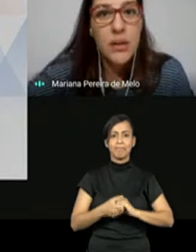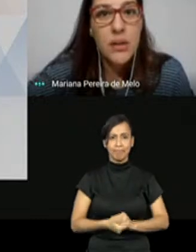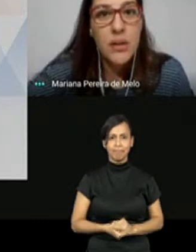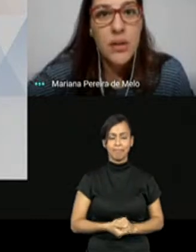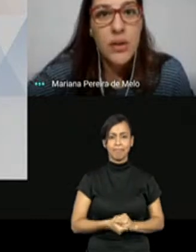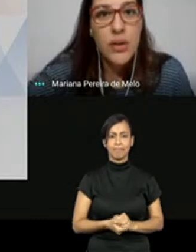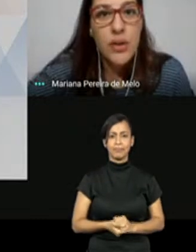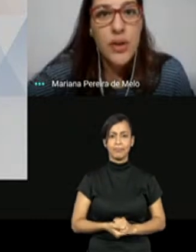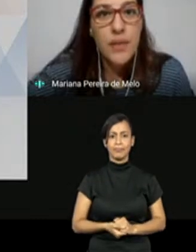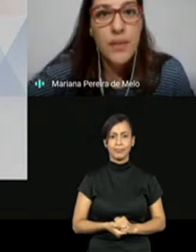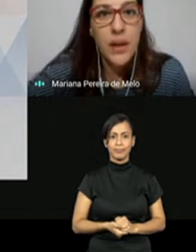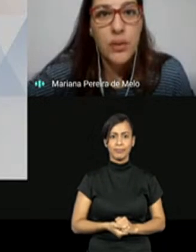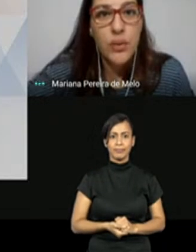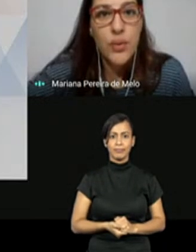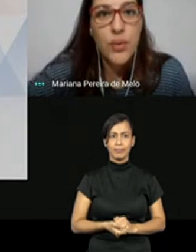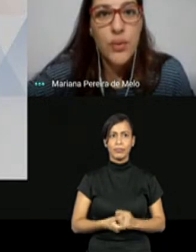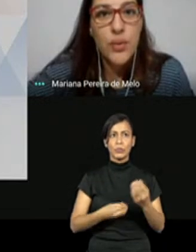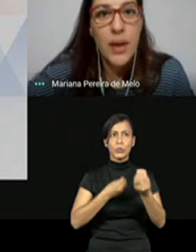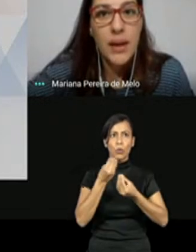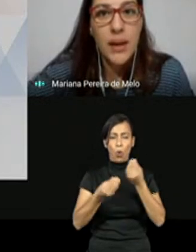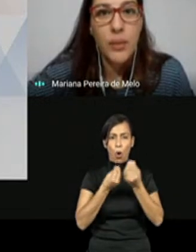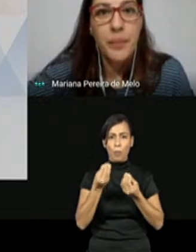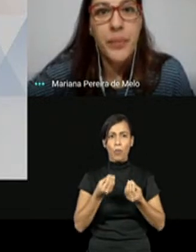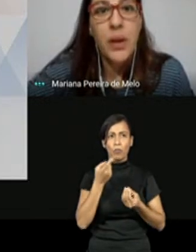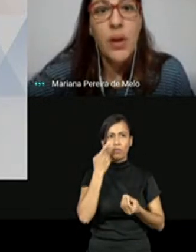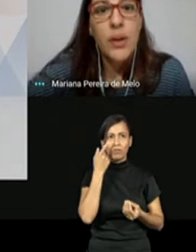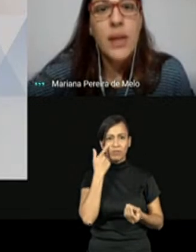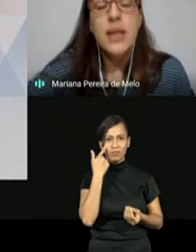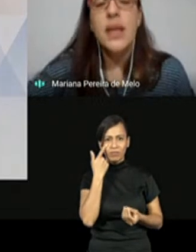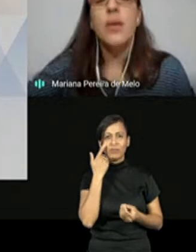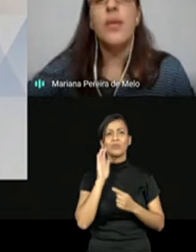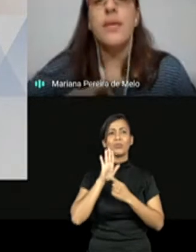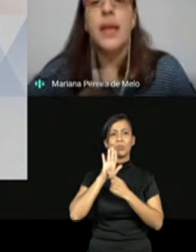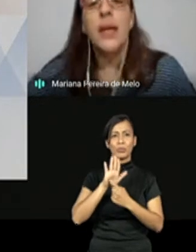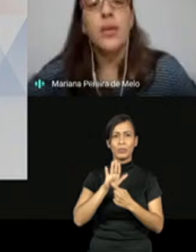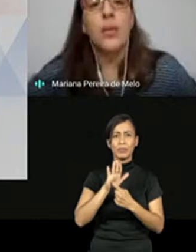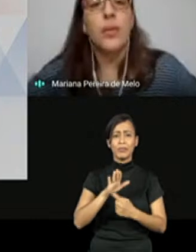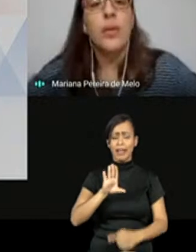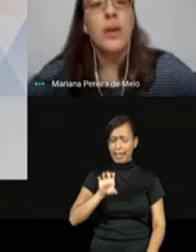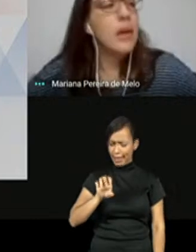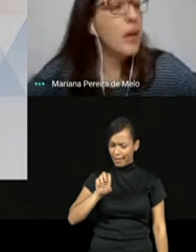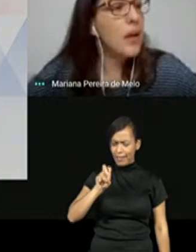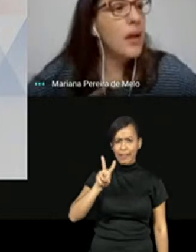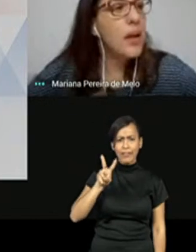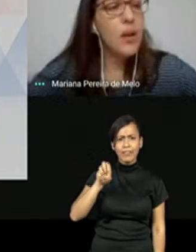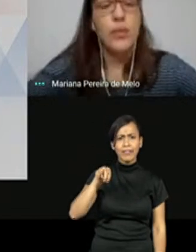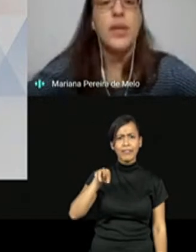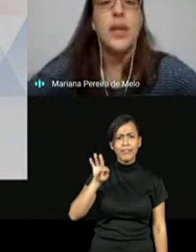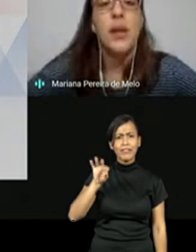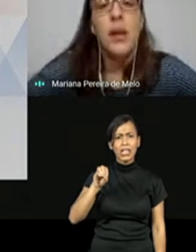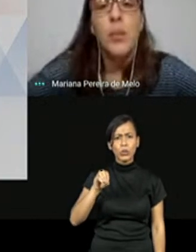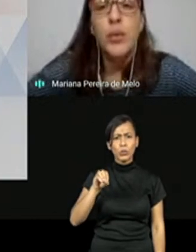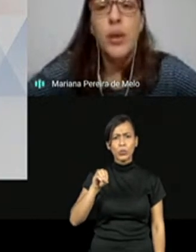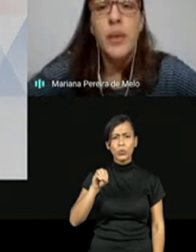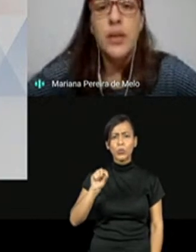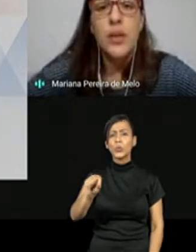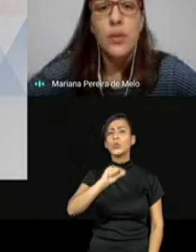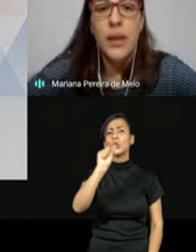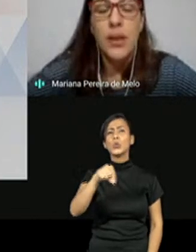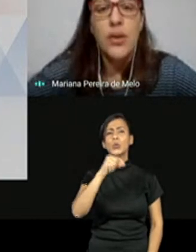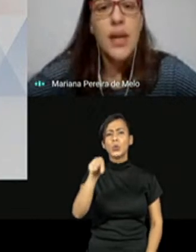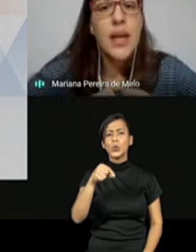Parte de eventos. Aqui. O que seria um evento, Aldir,